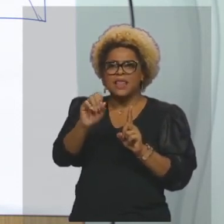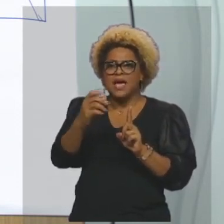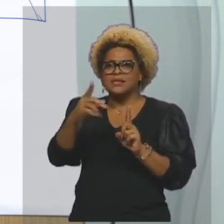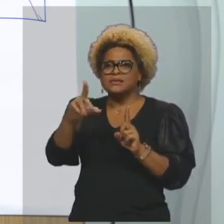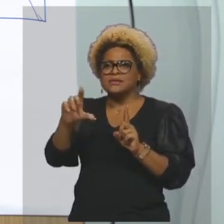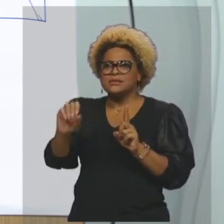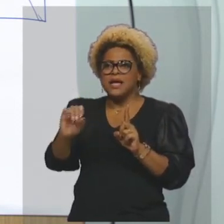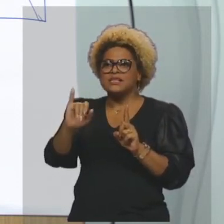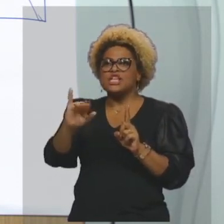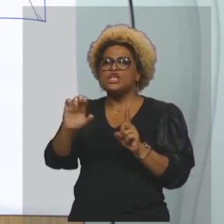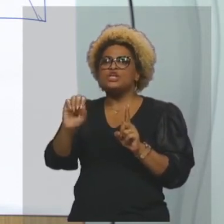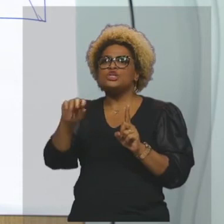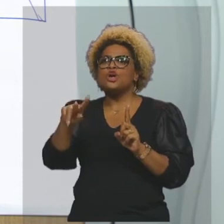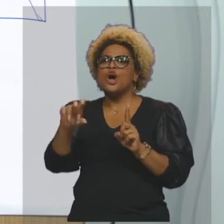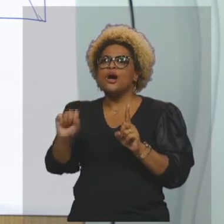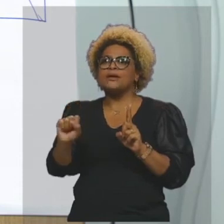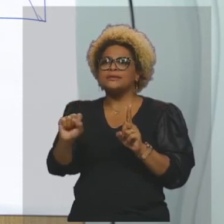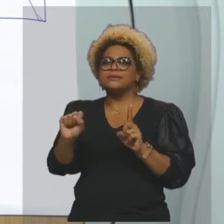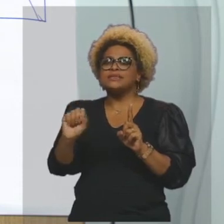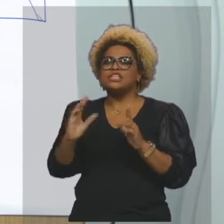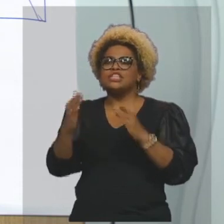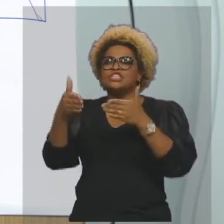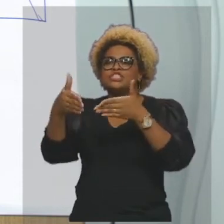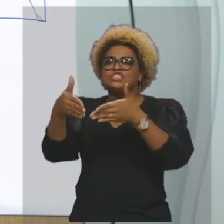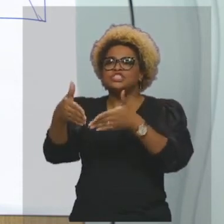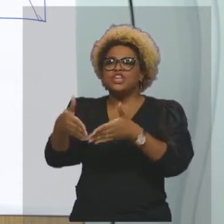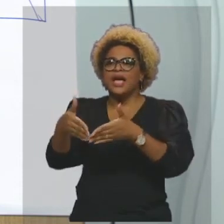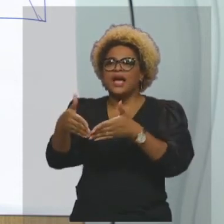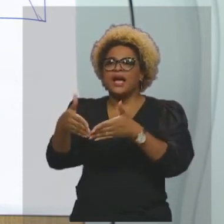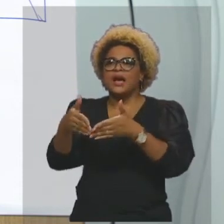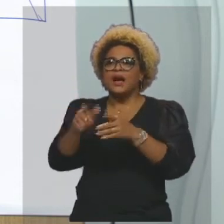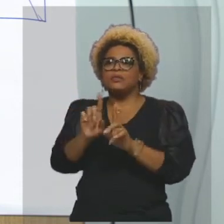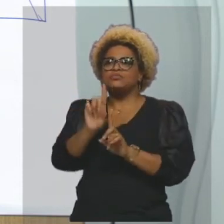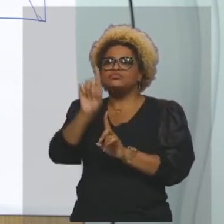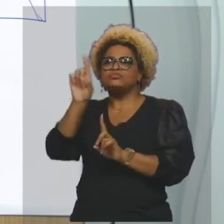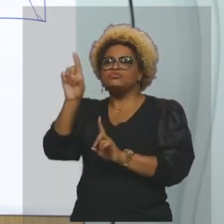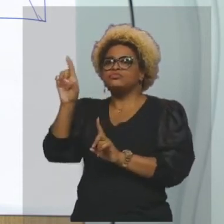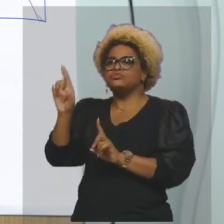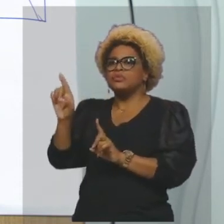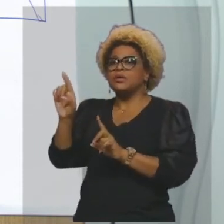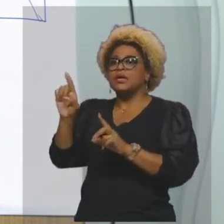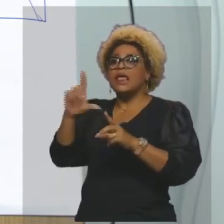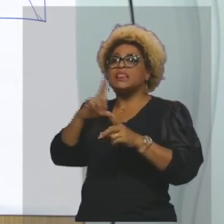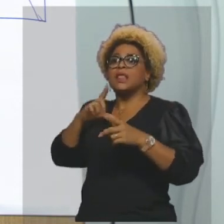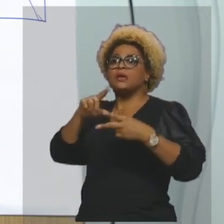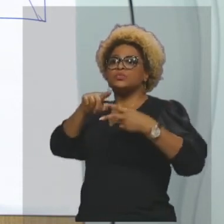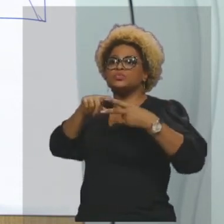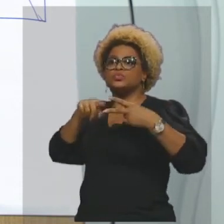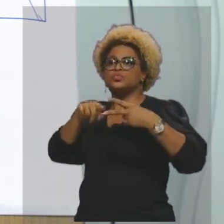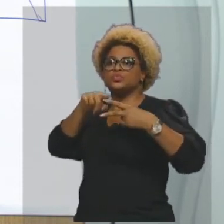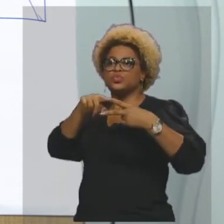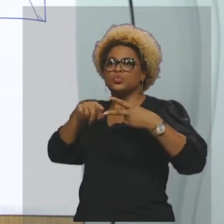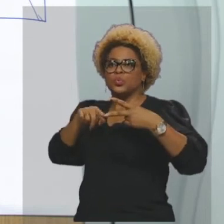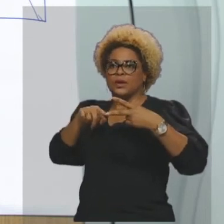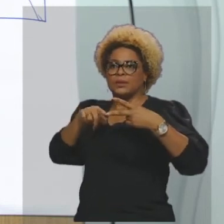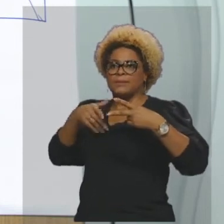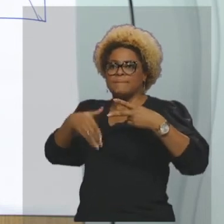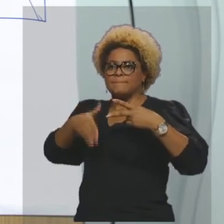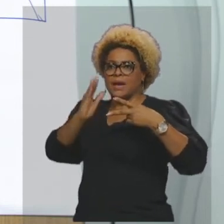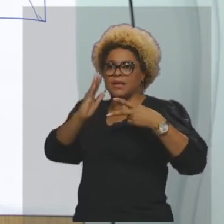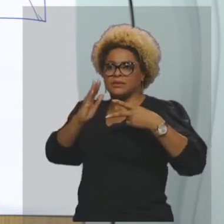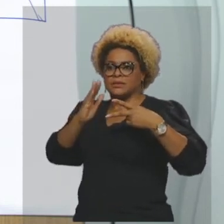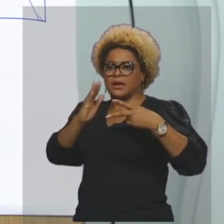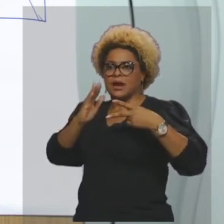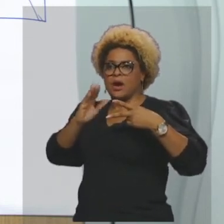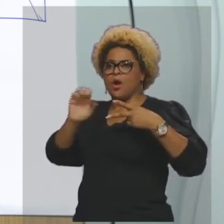nesse ponto, que é um nó, eu tenho 2 opções possíveis para a corrente passar. Ou ela passa por aqui,